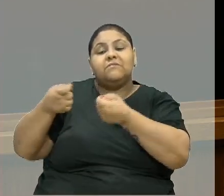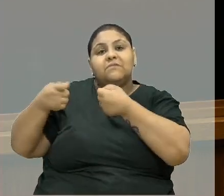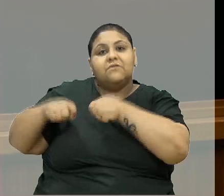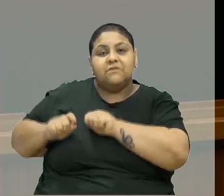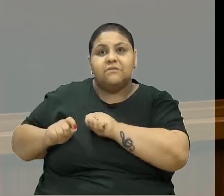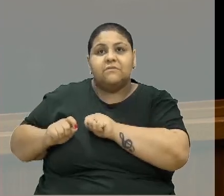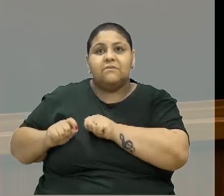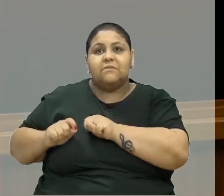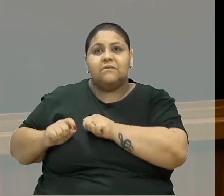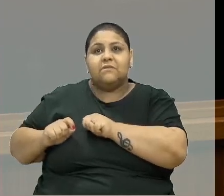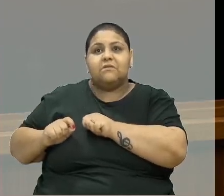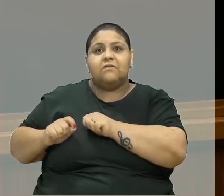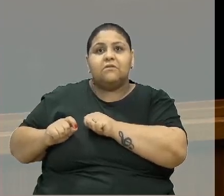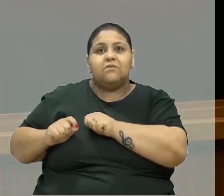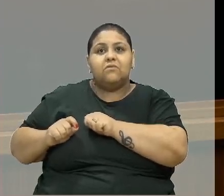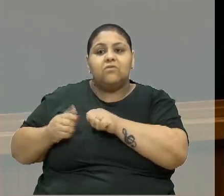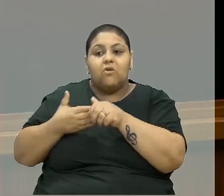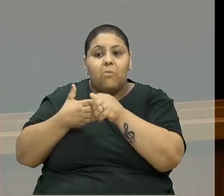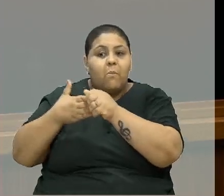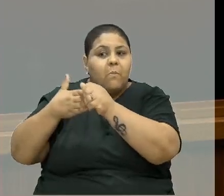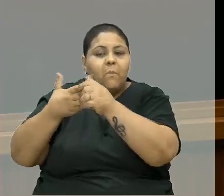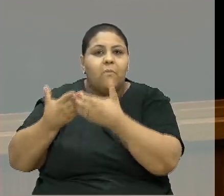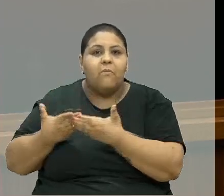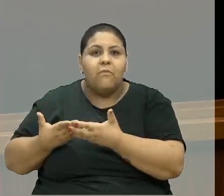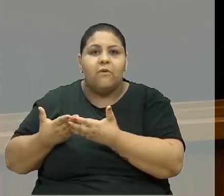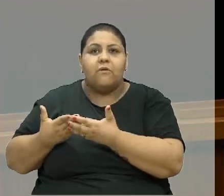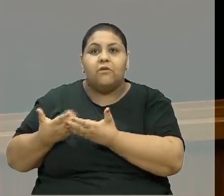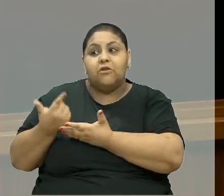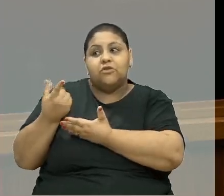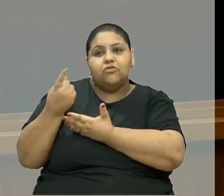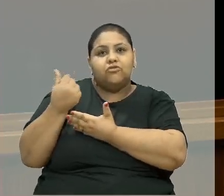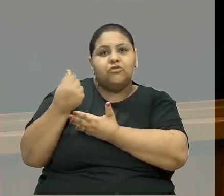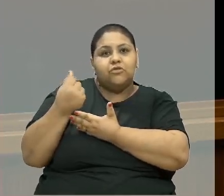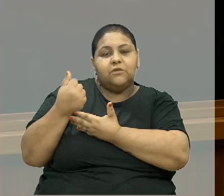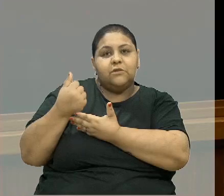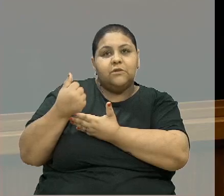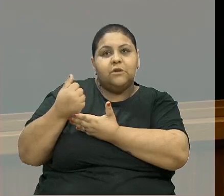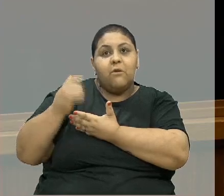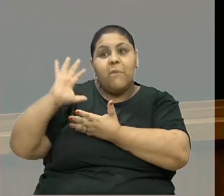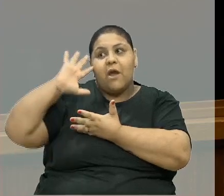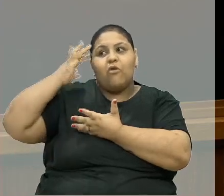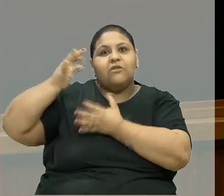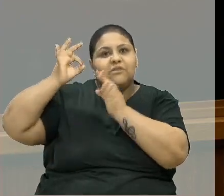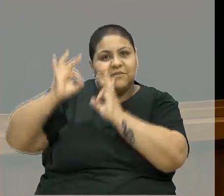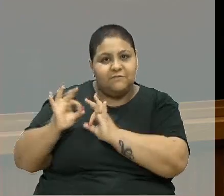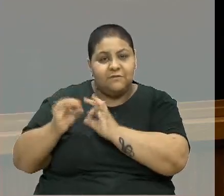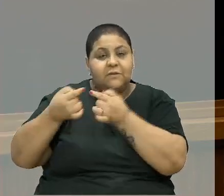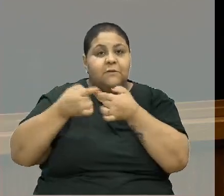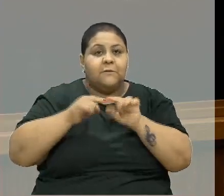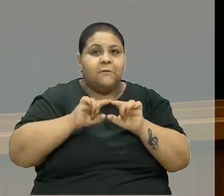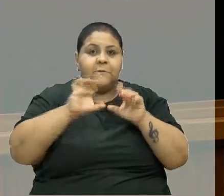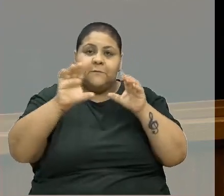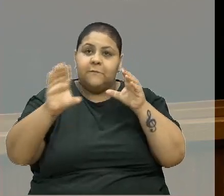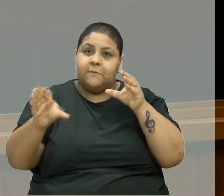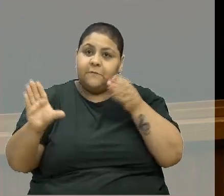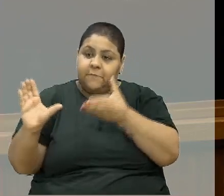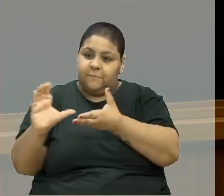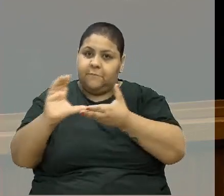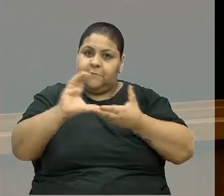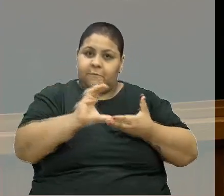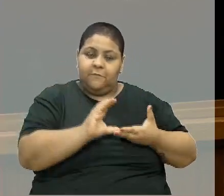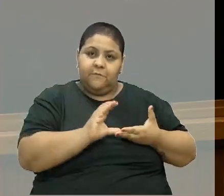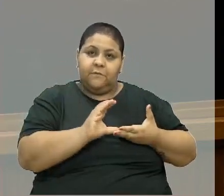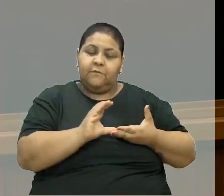precisa buscar esses valores para que as coisas aconteçam. Mas a emenda é aquém